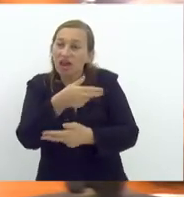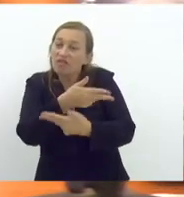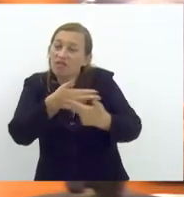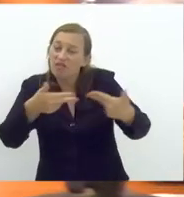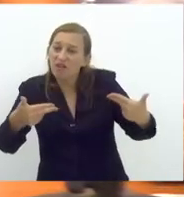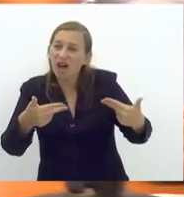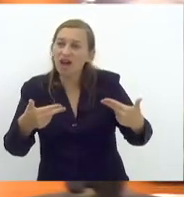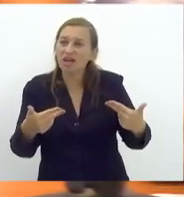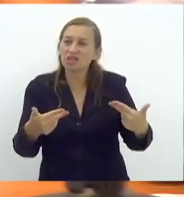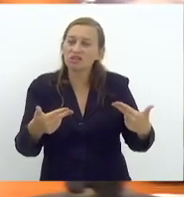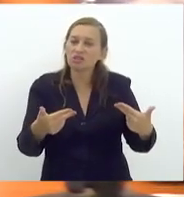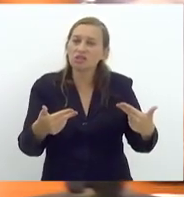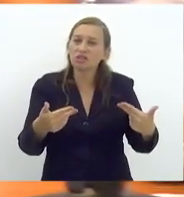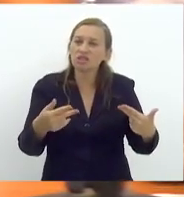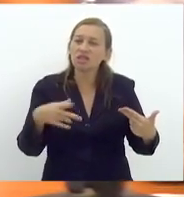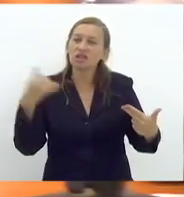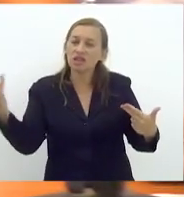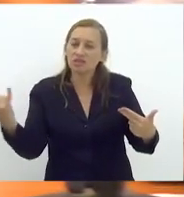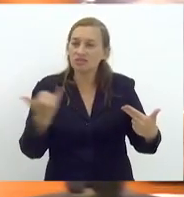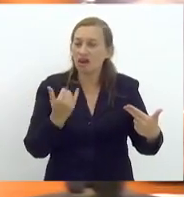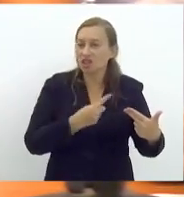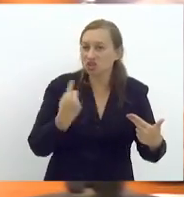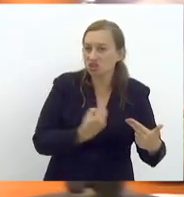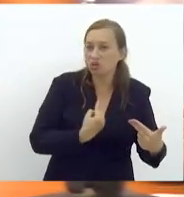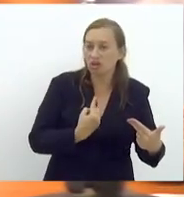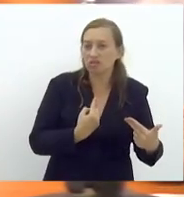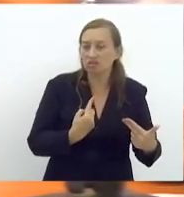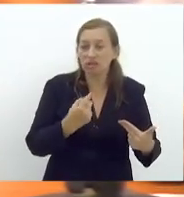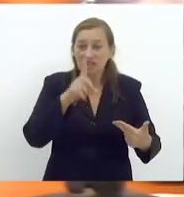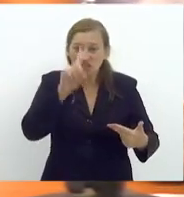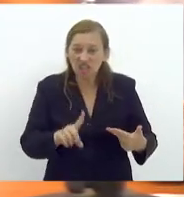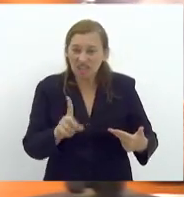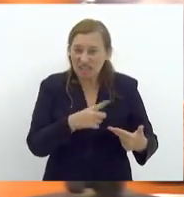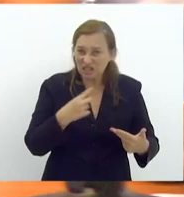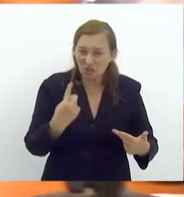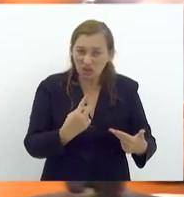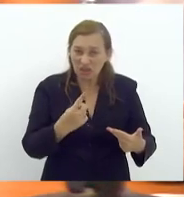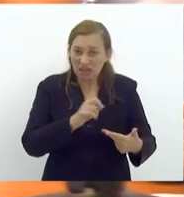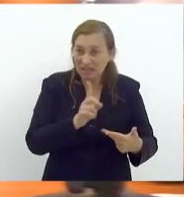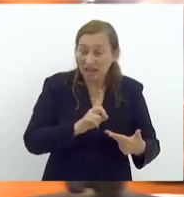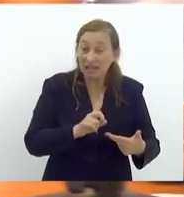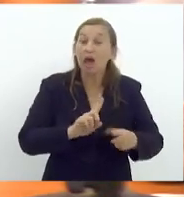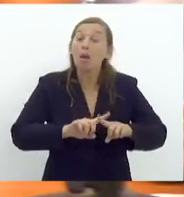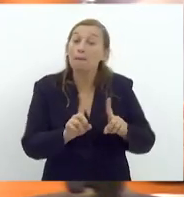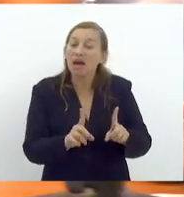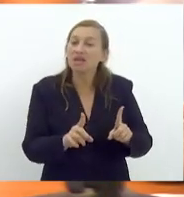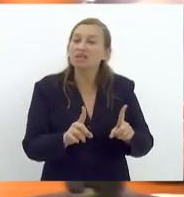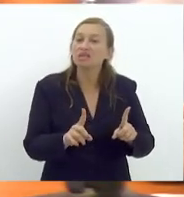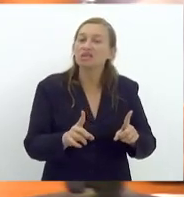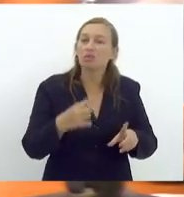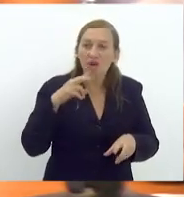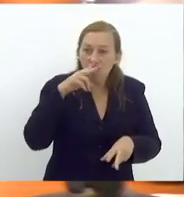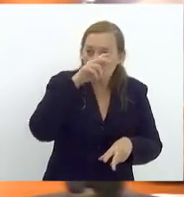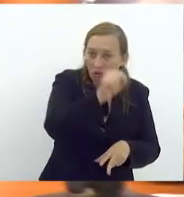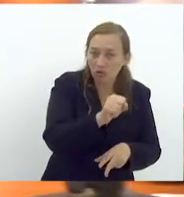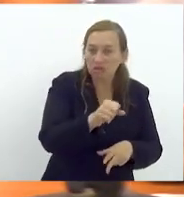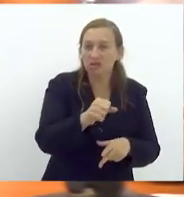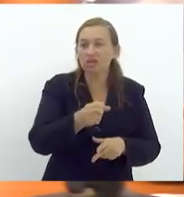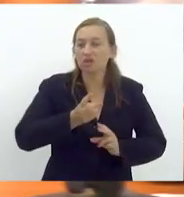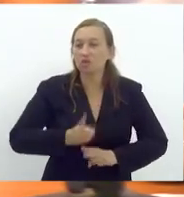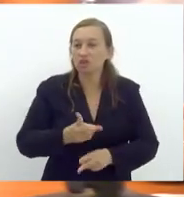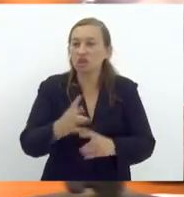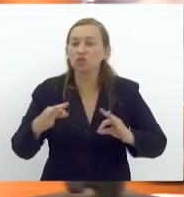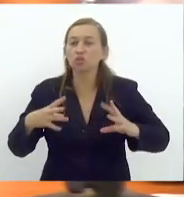o que dizem sobre nós que nós não temos direito a nada e na real nós somos Justamente a força que mantém